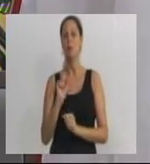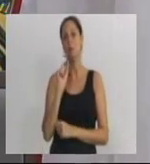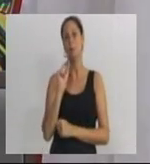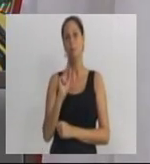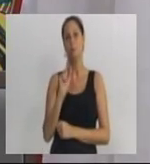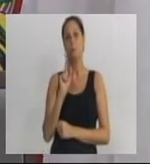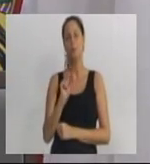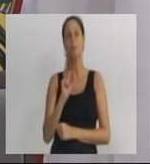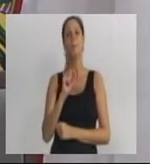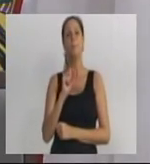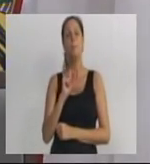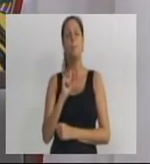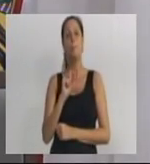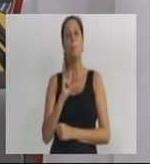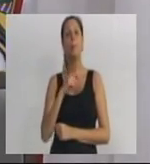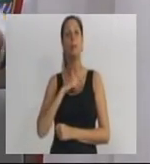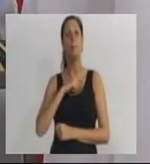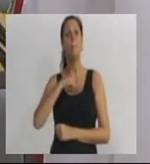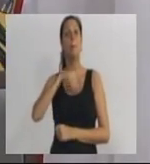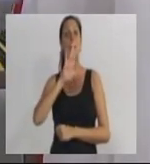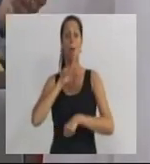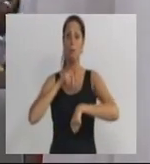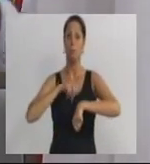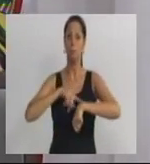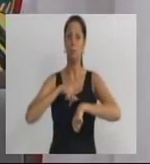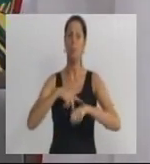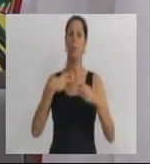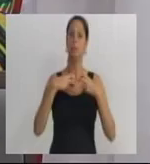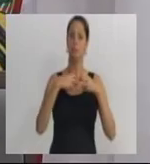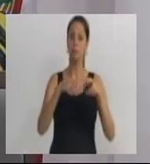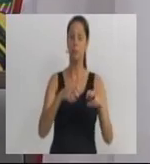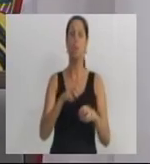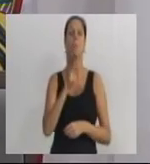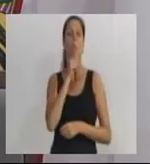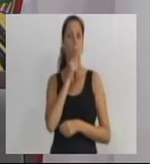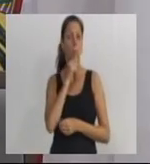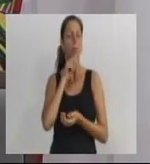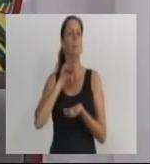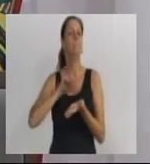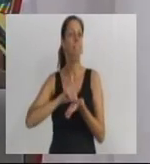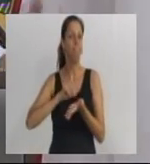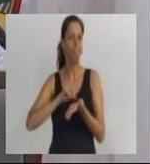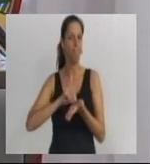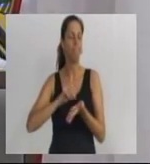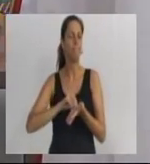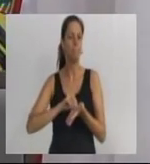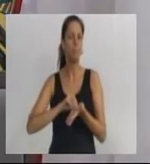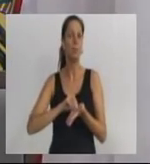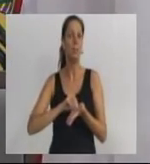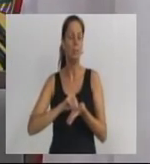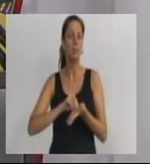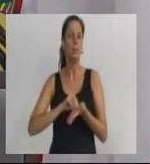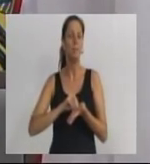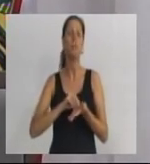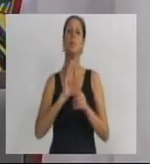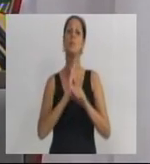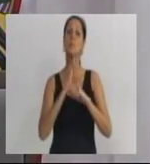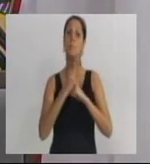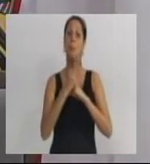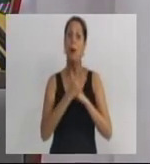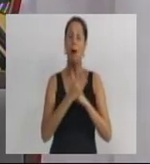a expansão de horários que ainda não foram contemplados para com aqueles bairros que